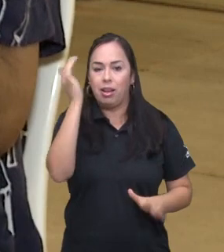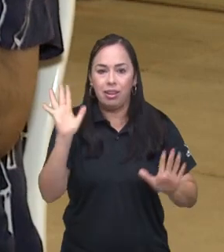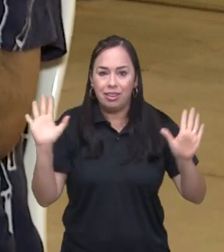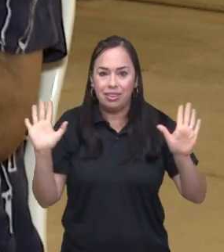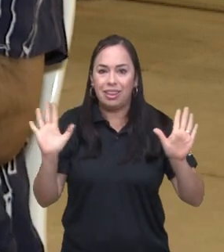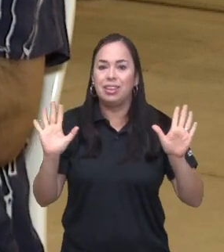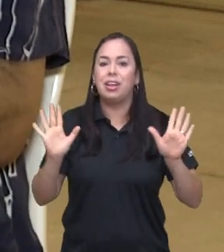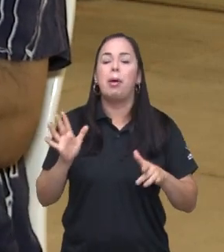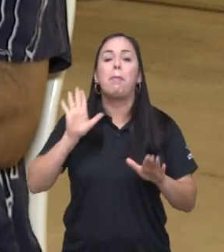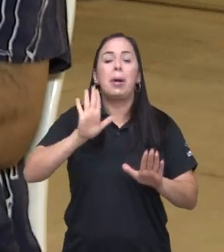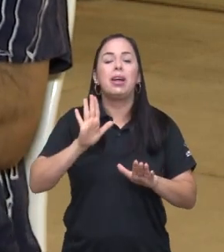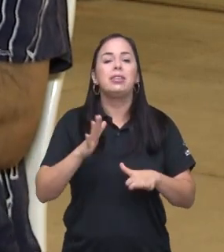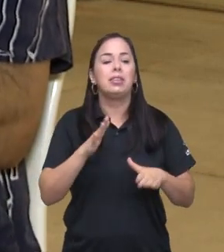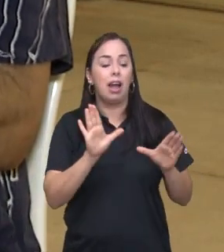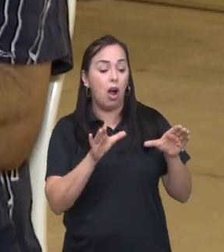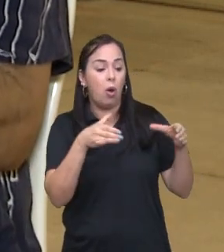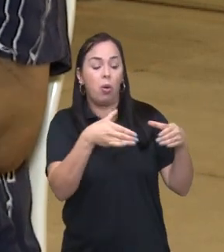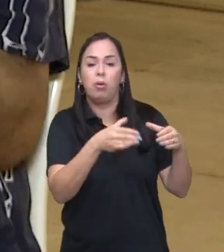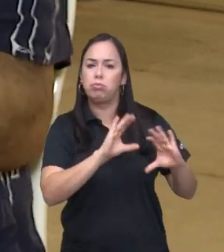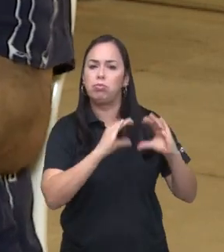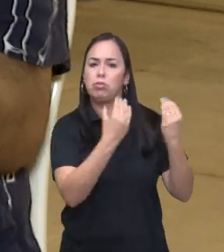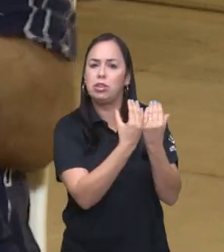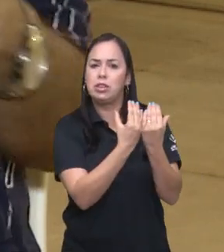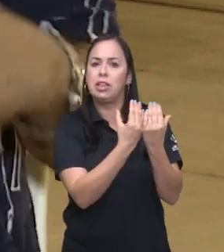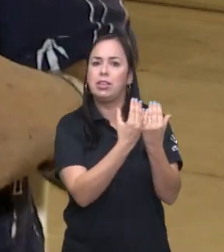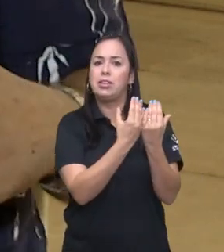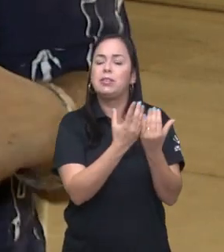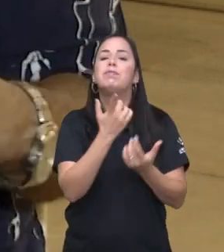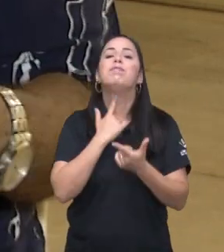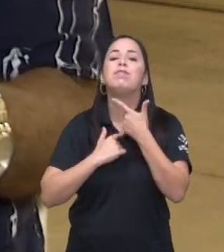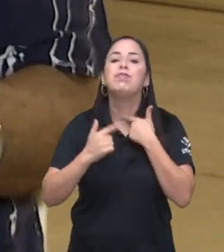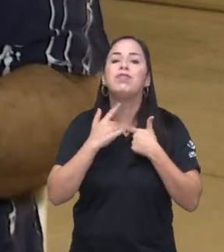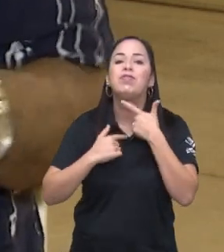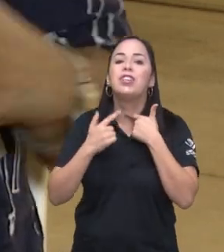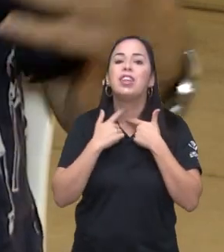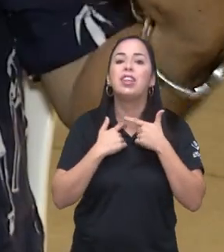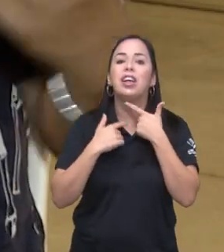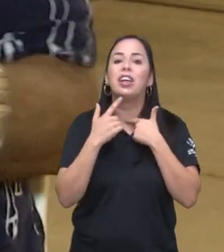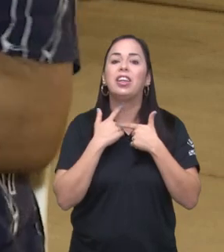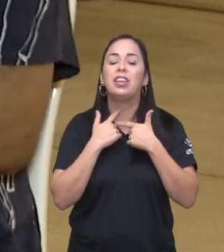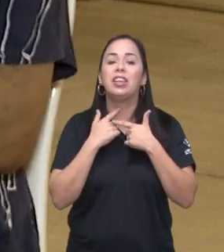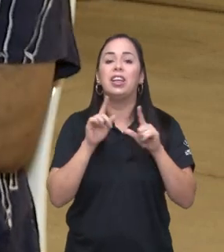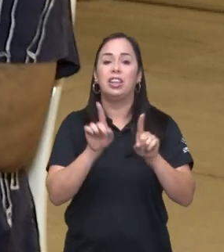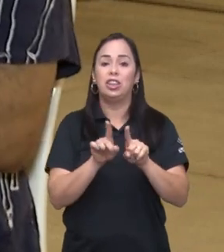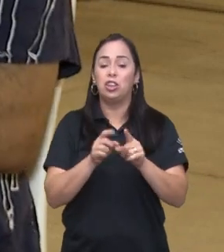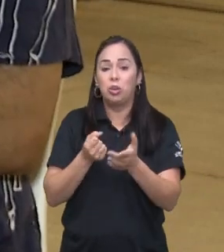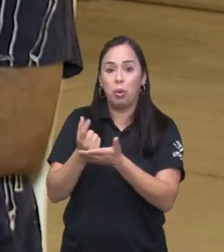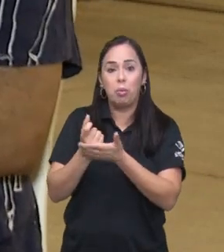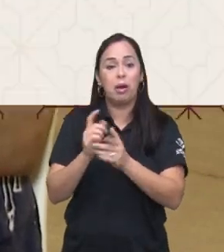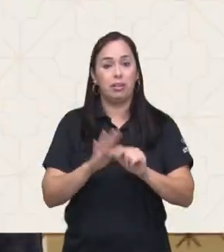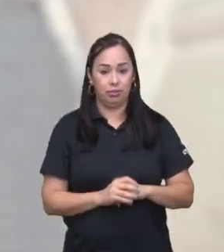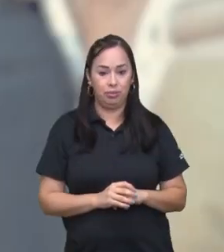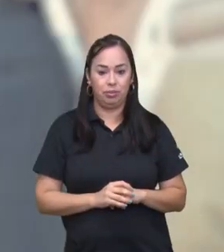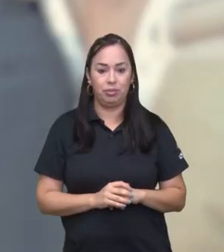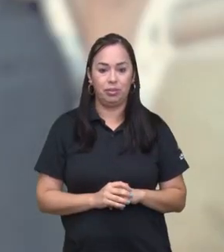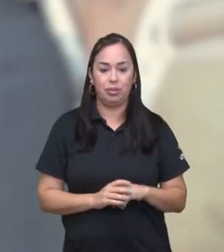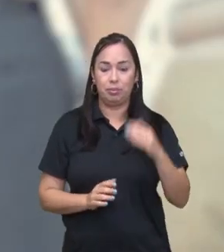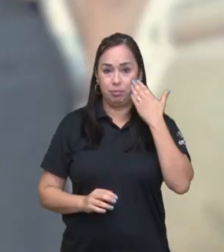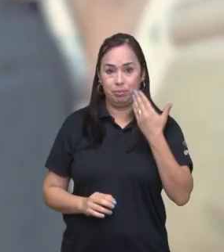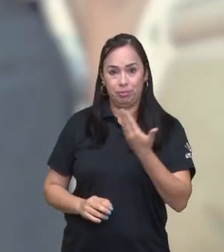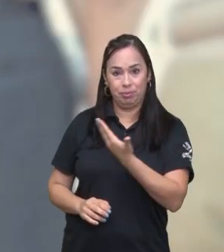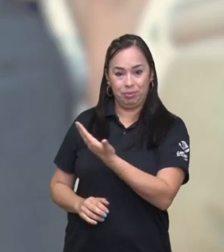por vontade da própria comunidade, que não era a comunidade aqui dessa região, mas que vieram para essa região. Então, o